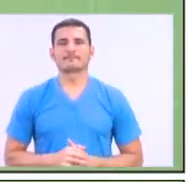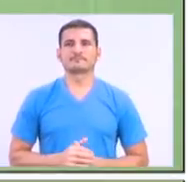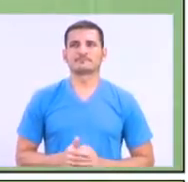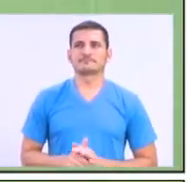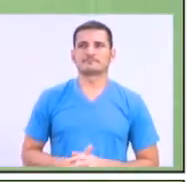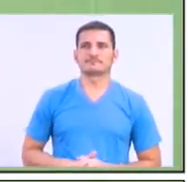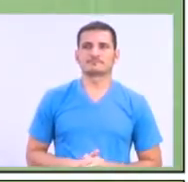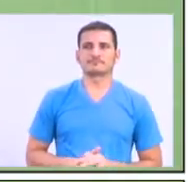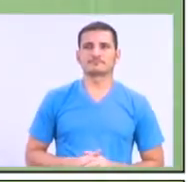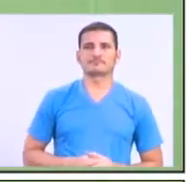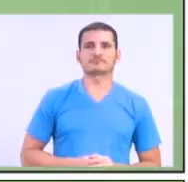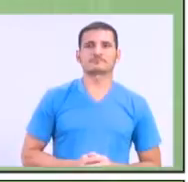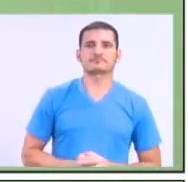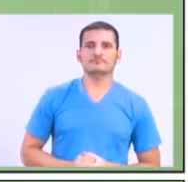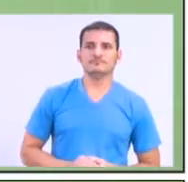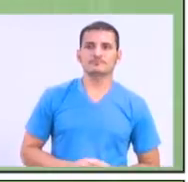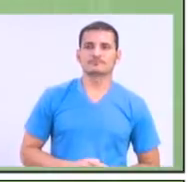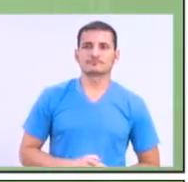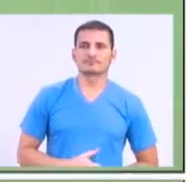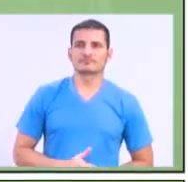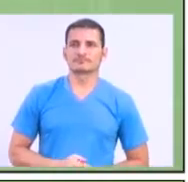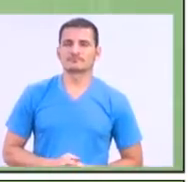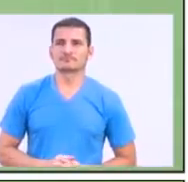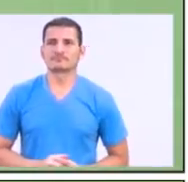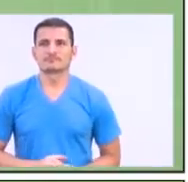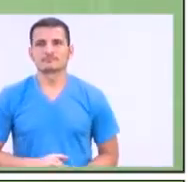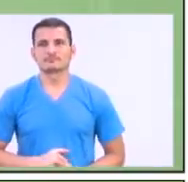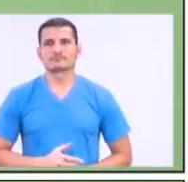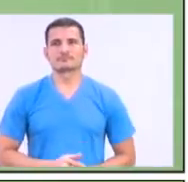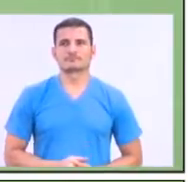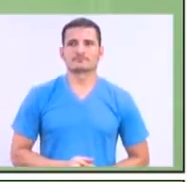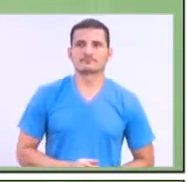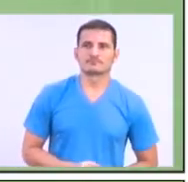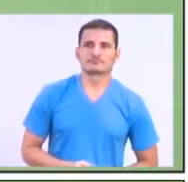A mesma coisa para o maior ou igual, só que invertido.